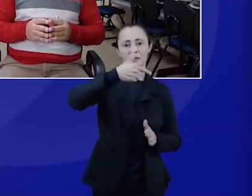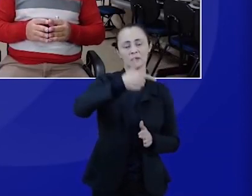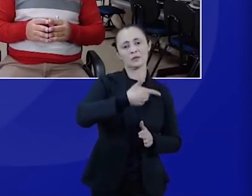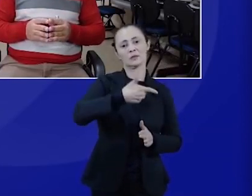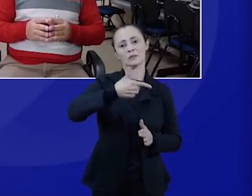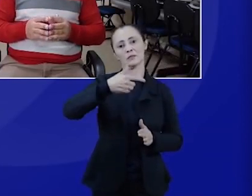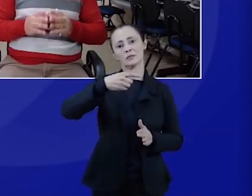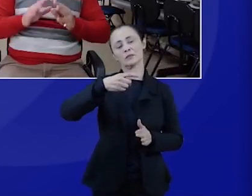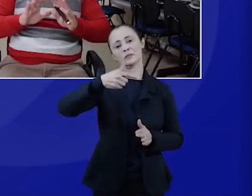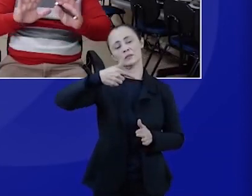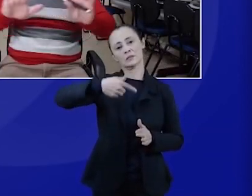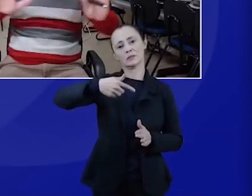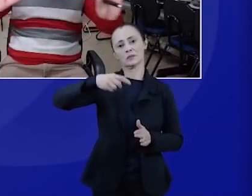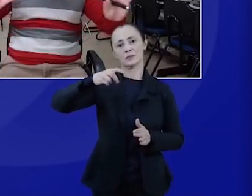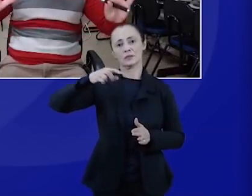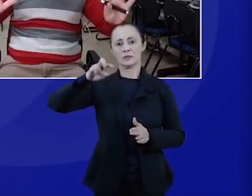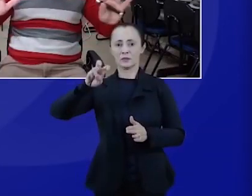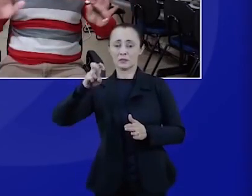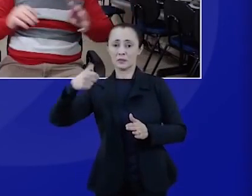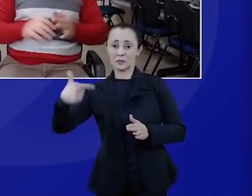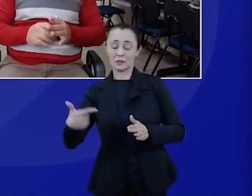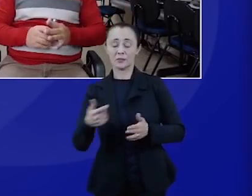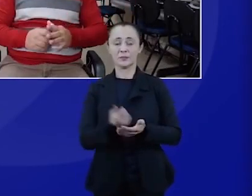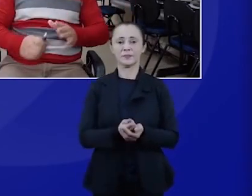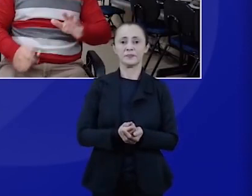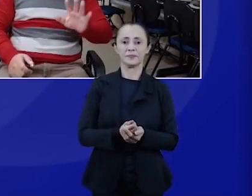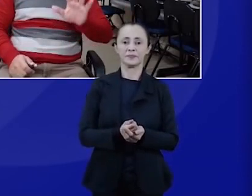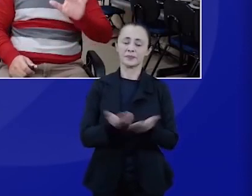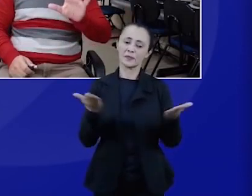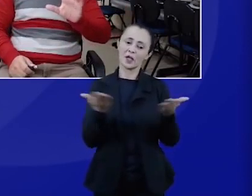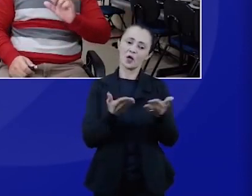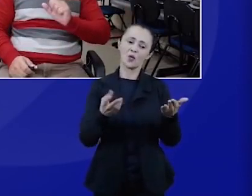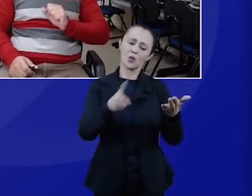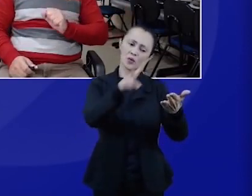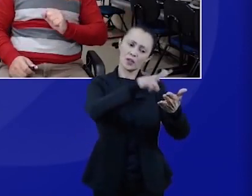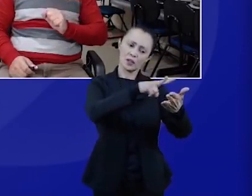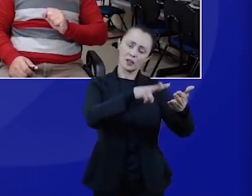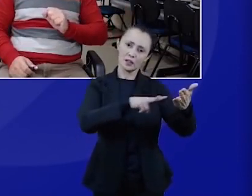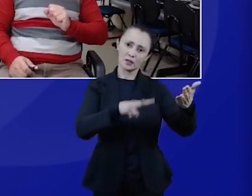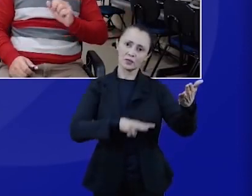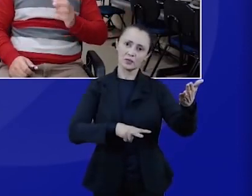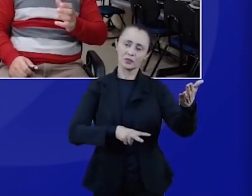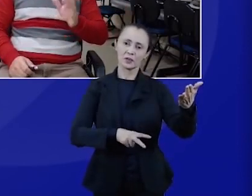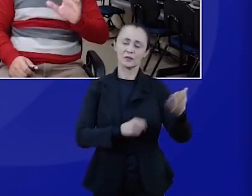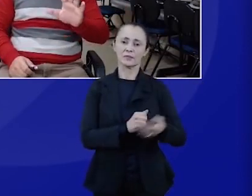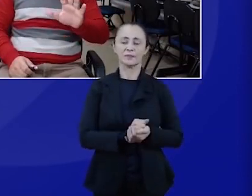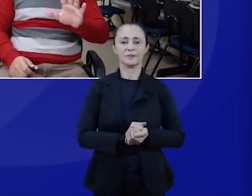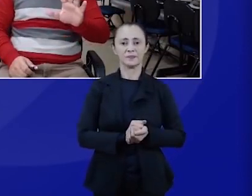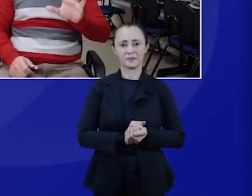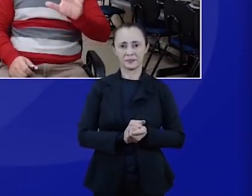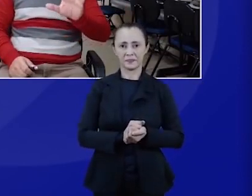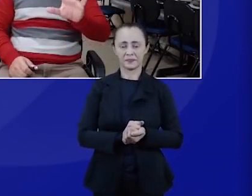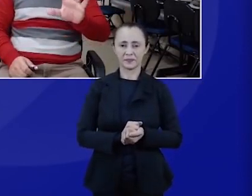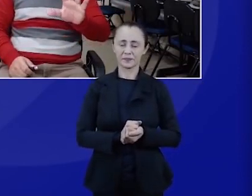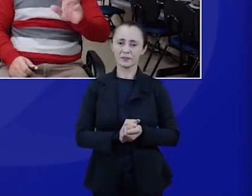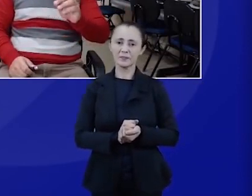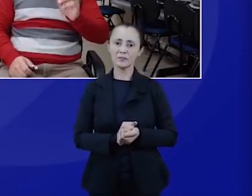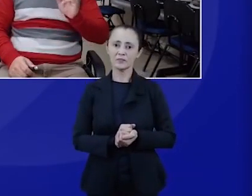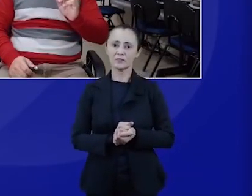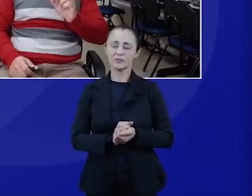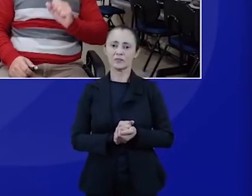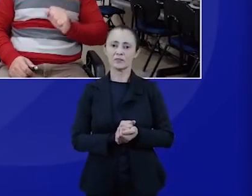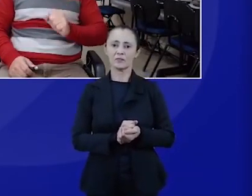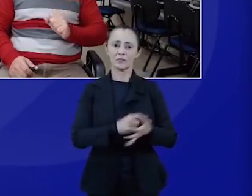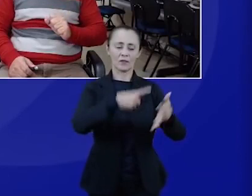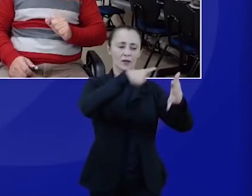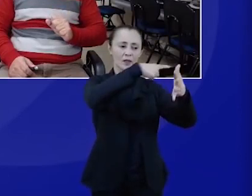de 2010. Acompanhe comigo agora a leitura desses 5 itens, ou melhor, 5 parágrafos que